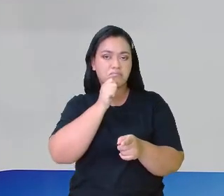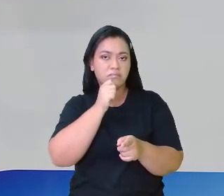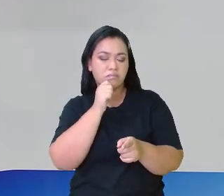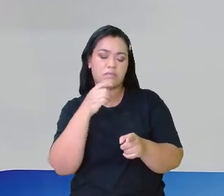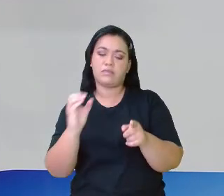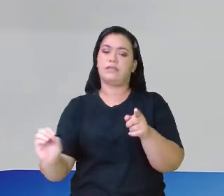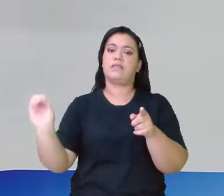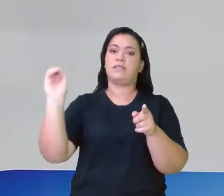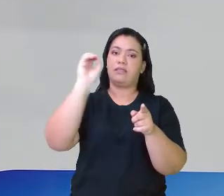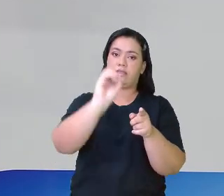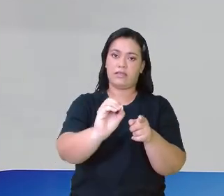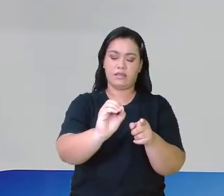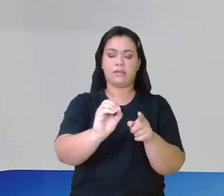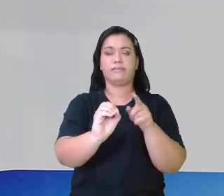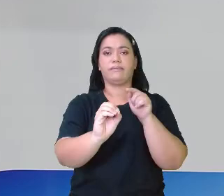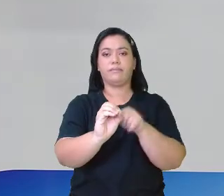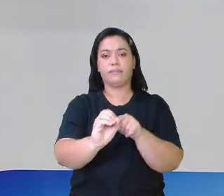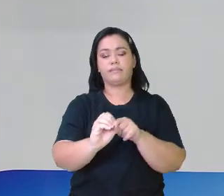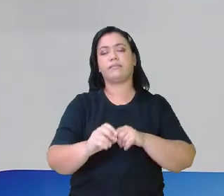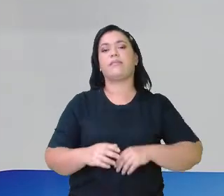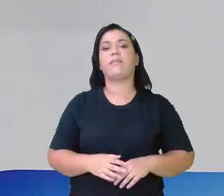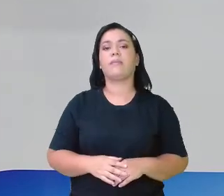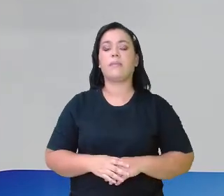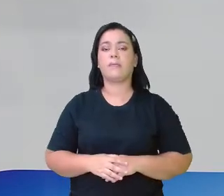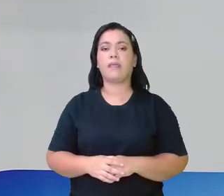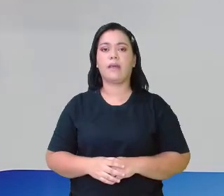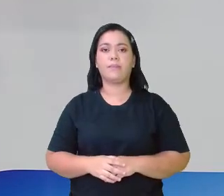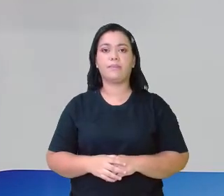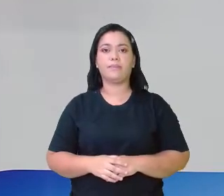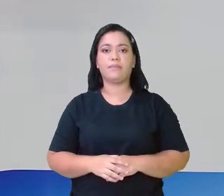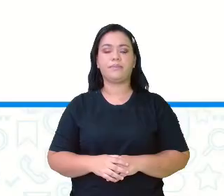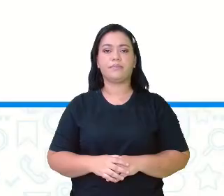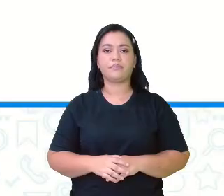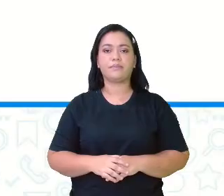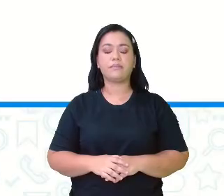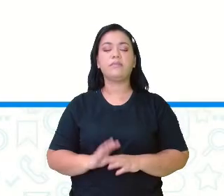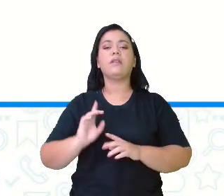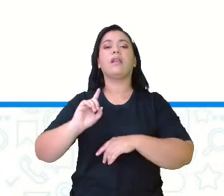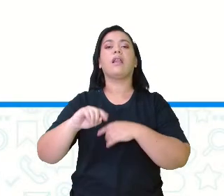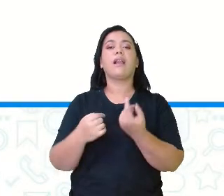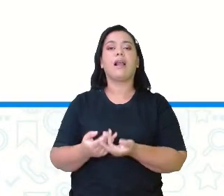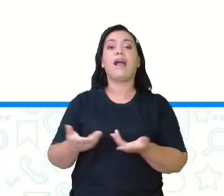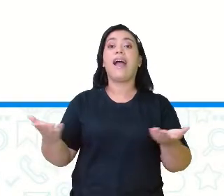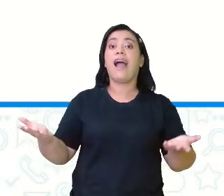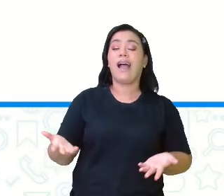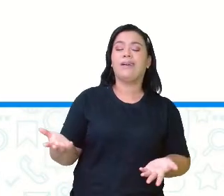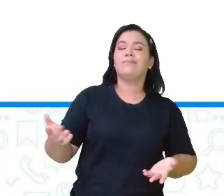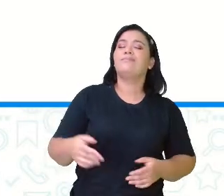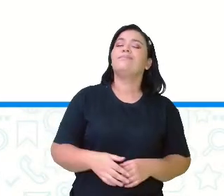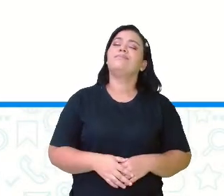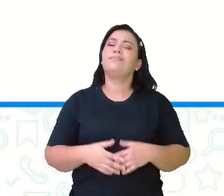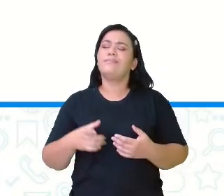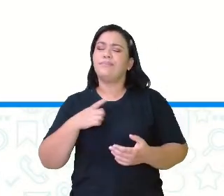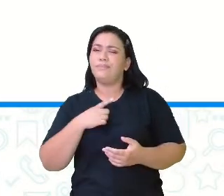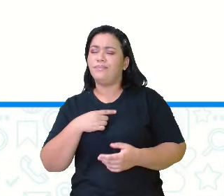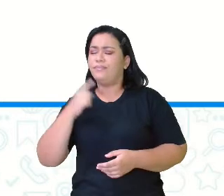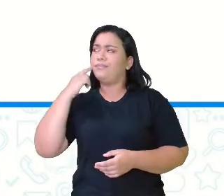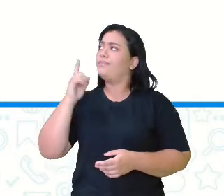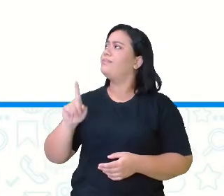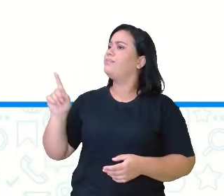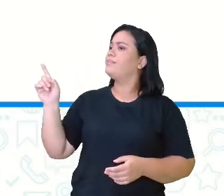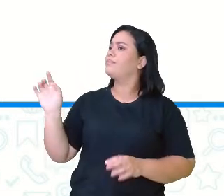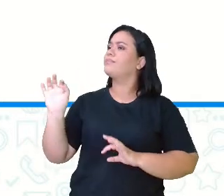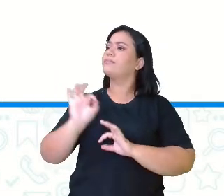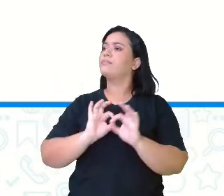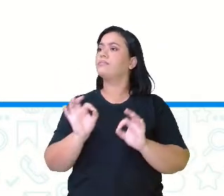ocupar a casa da centena, nós colocamos o 0. Aí é com vocês novamente. Então, eu tenho aqui, ó,